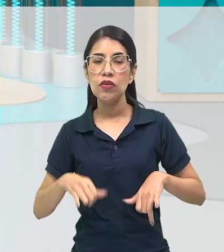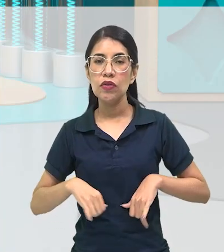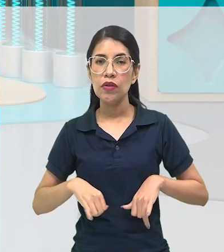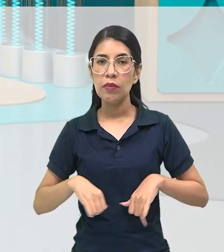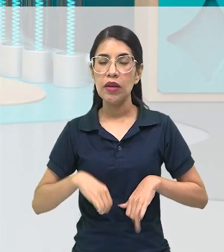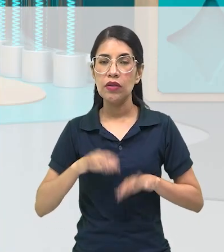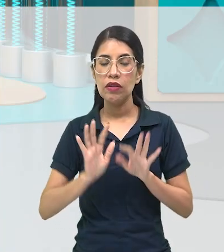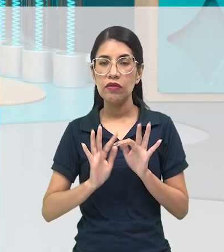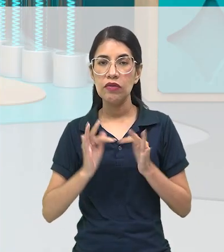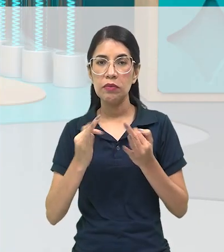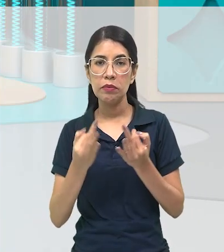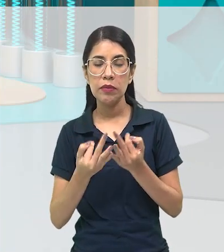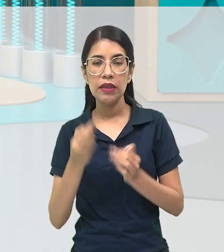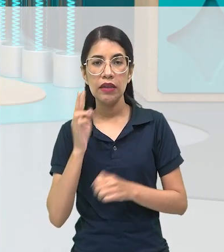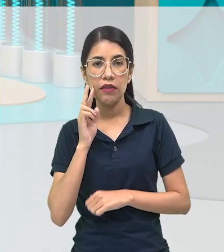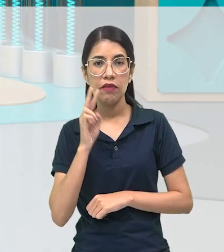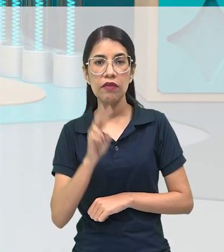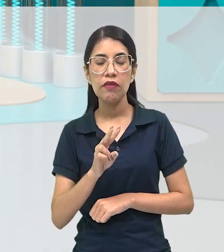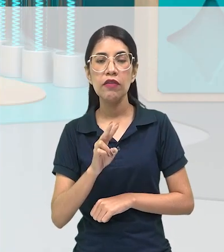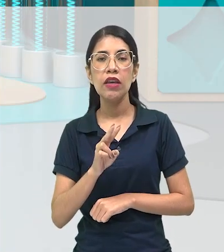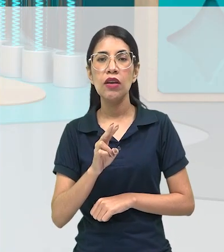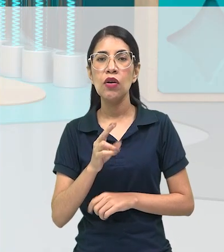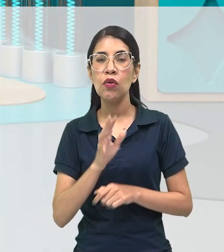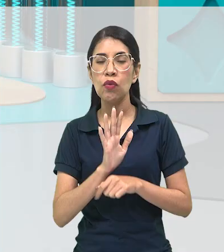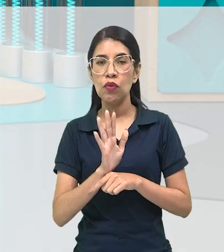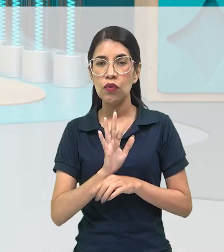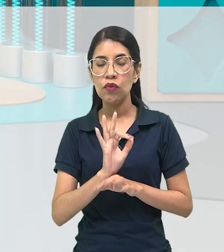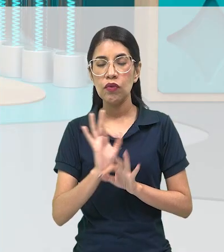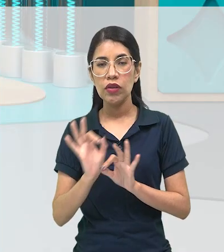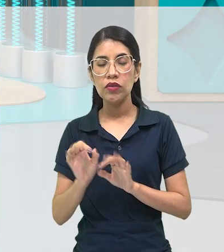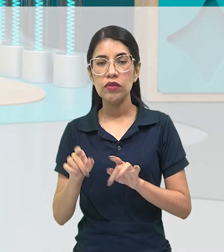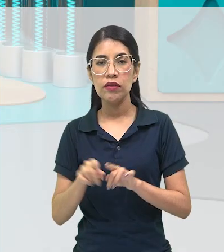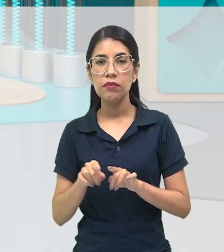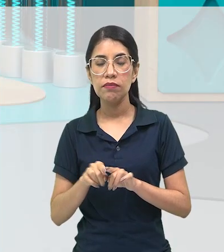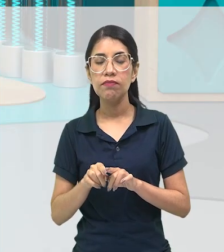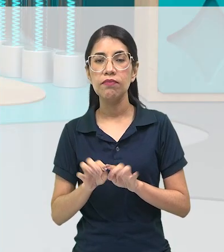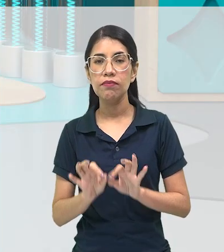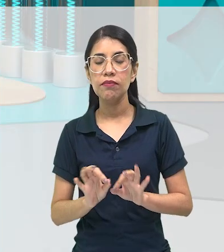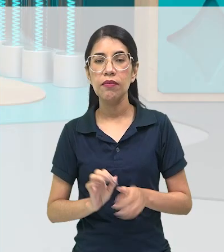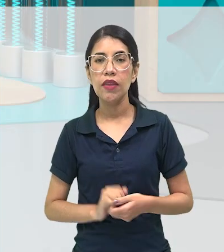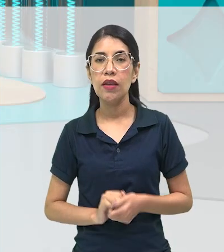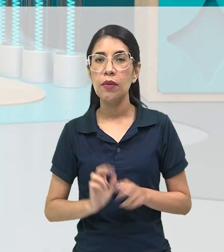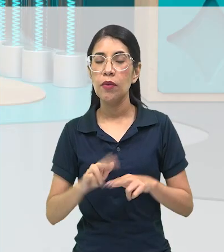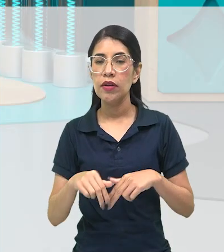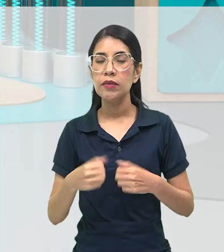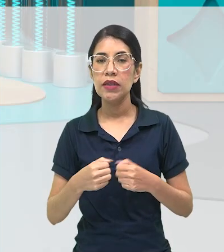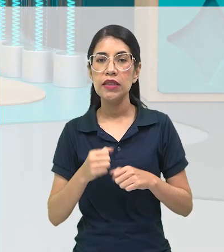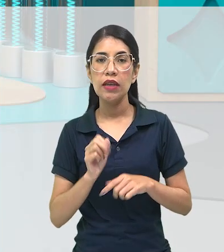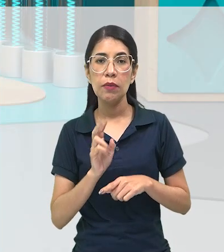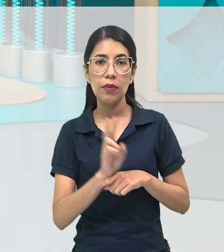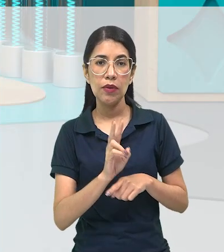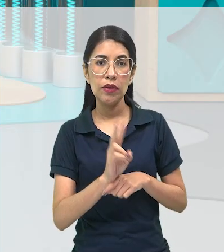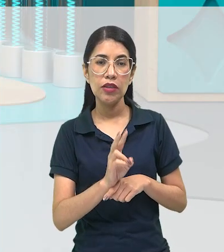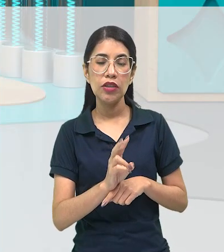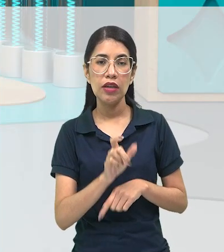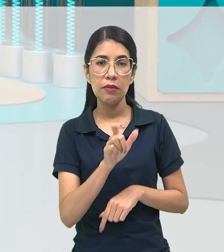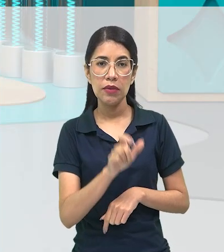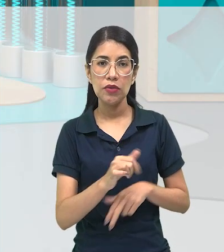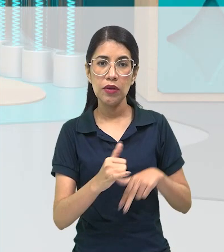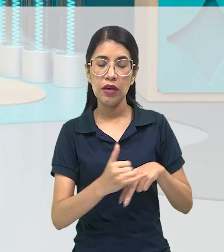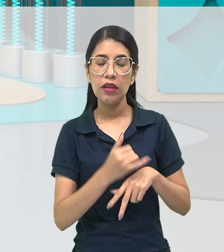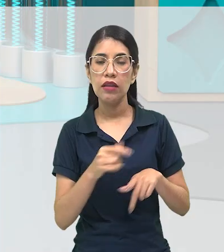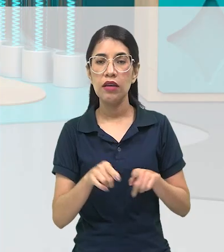para os familiares dessa pessoa, para ela própria. Então a gente tem que resguardar essa pessoa. Faz parte de um